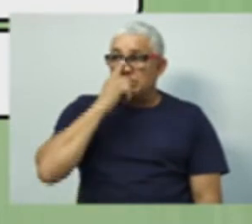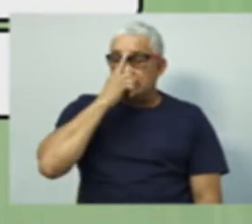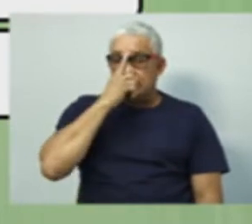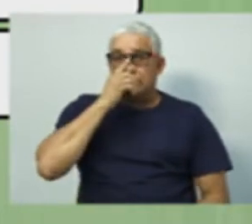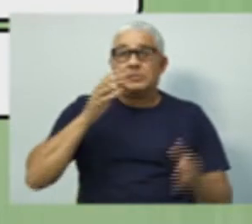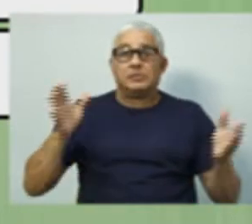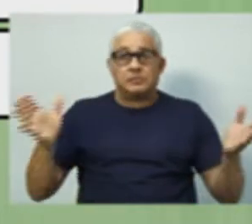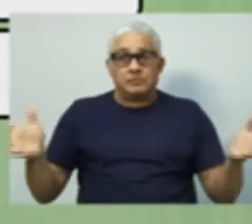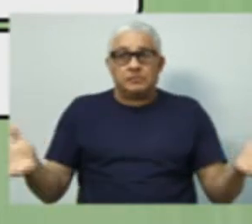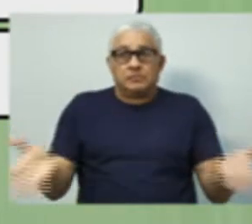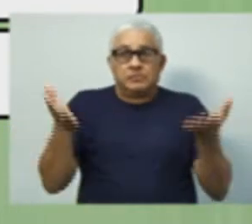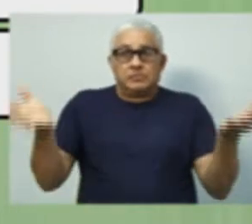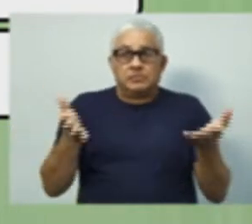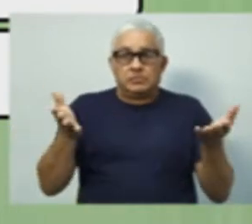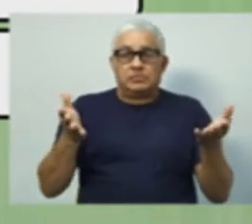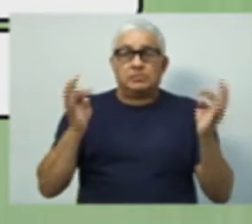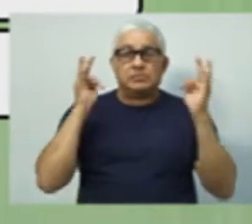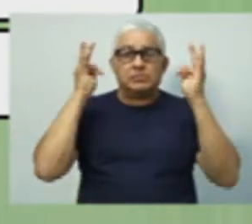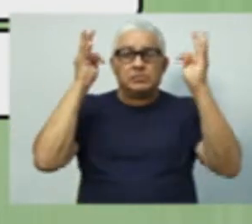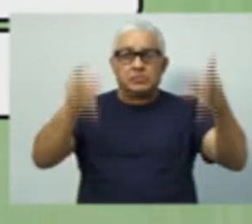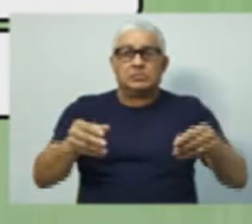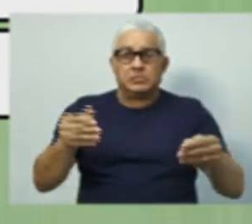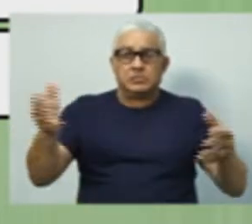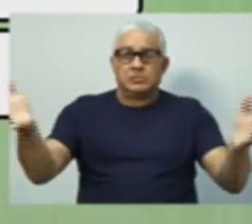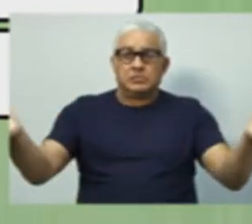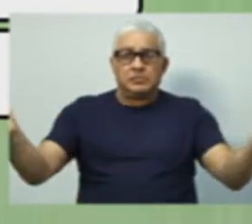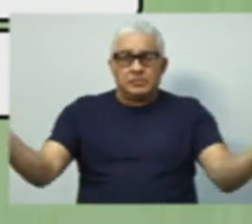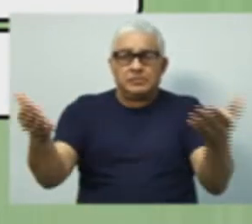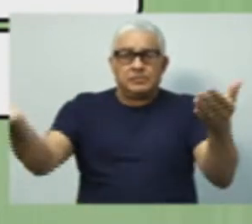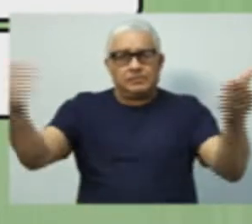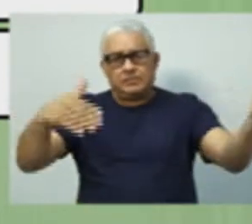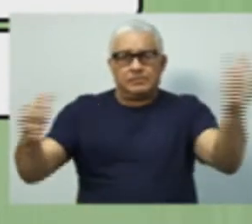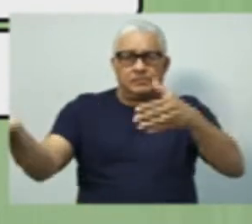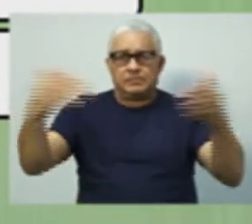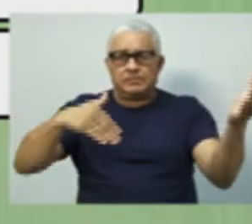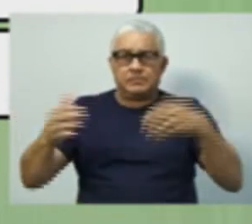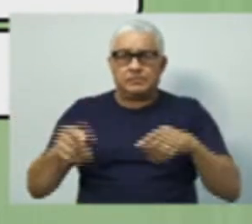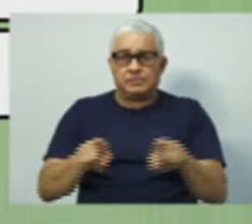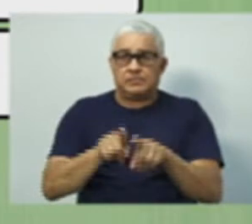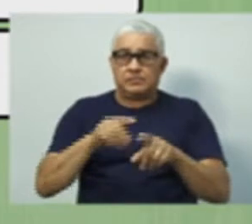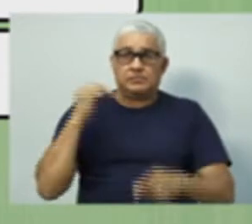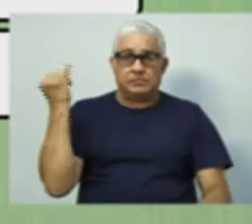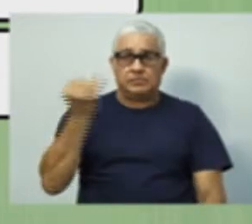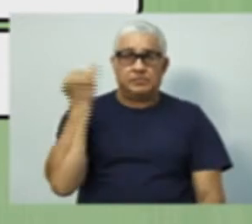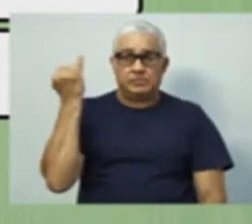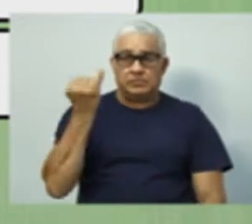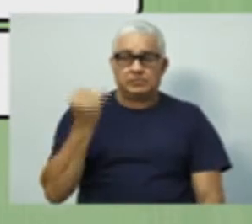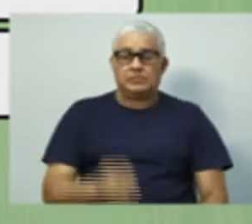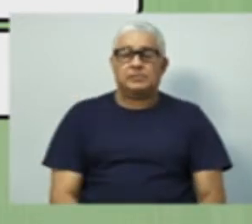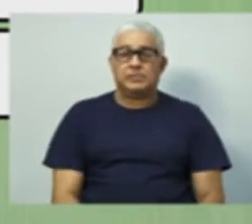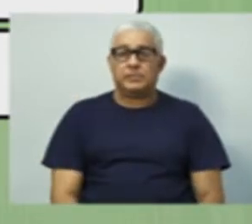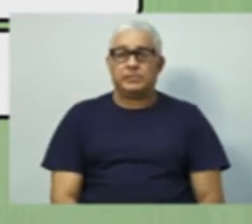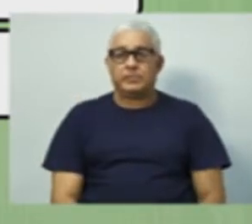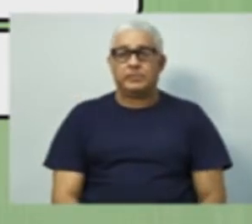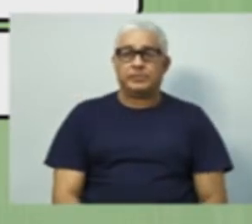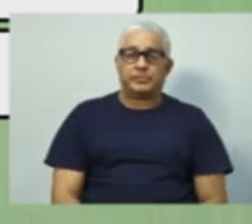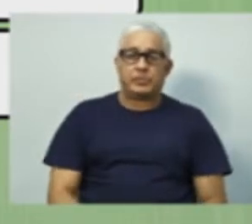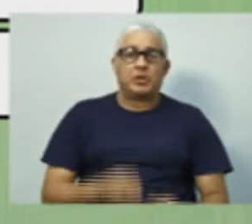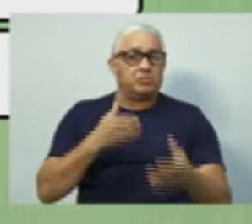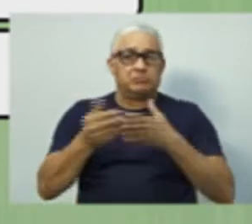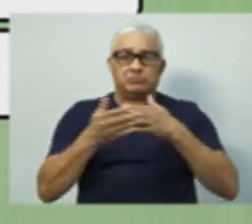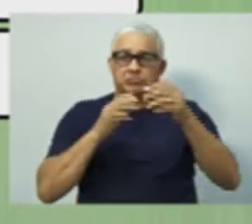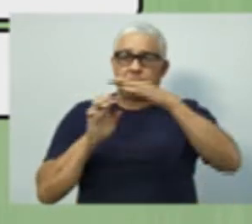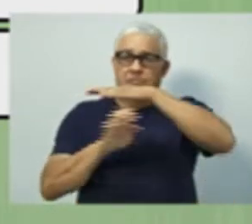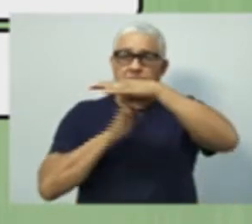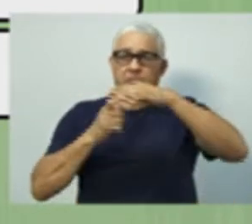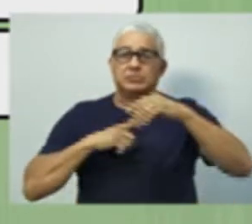Estimular a participação de todos é outro ponto importante, gente. Toda empresa,